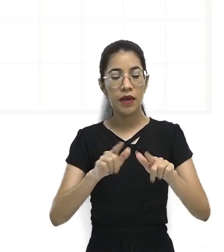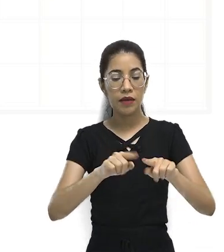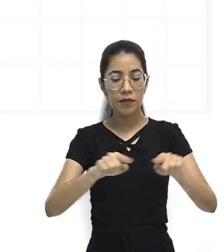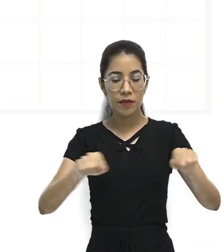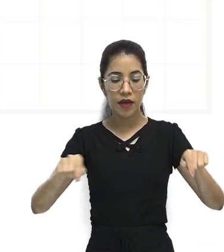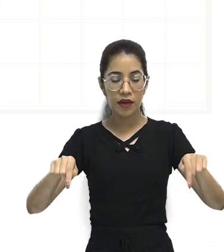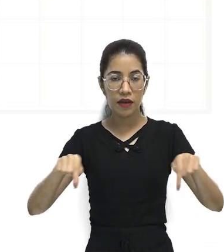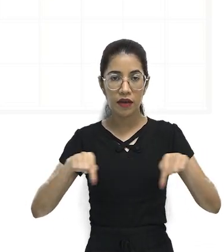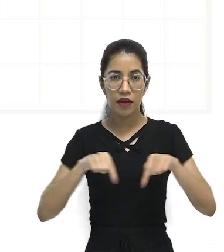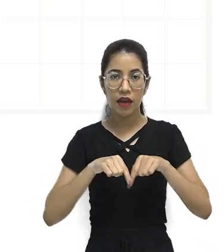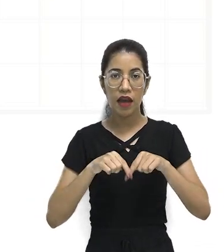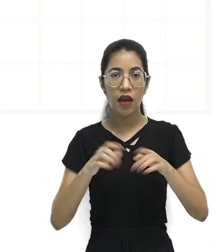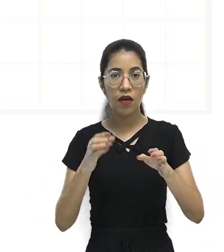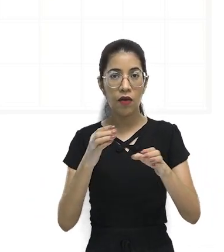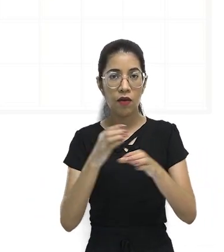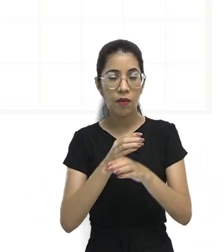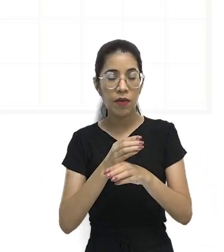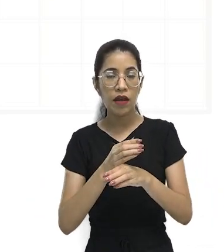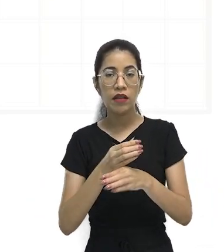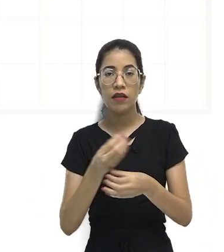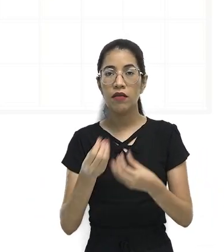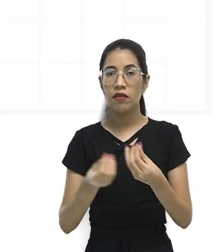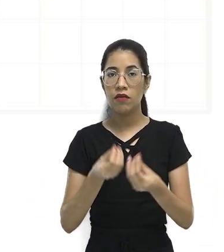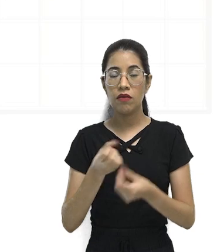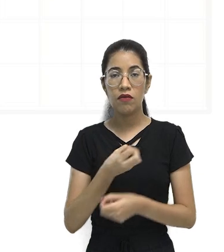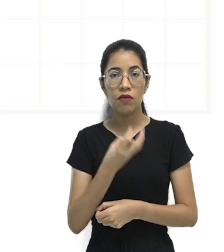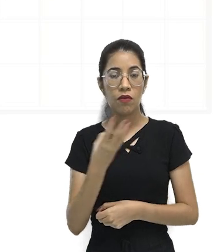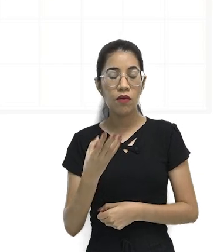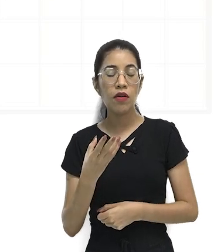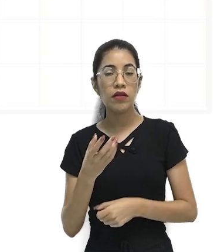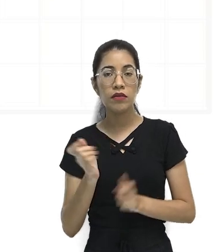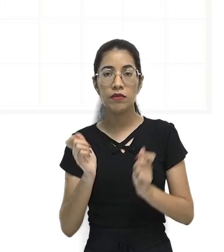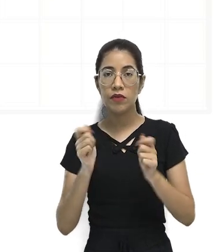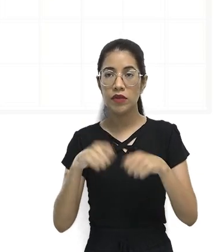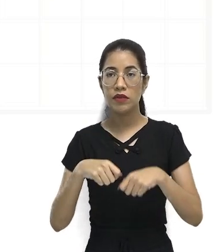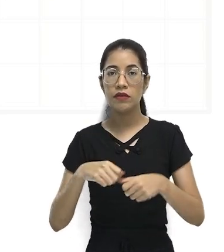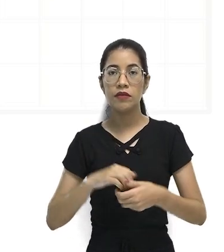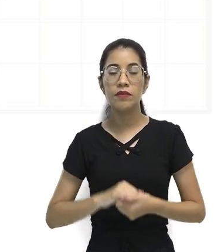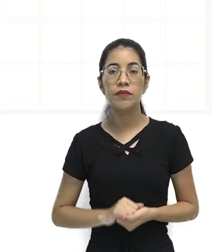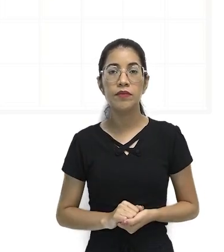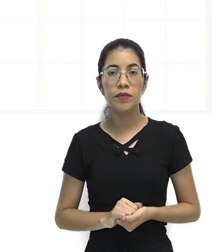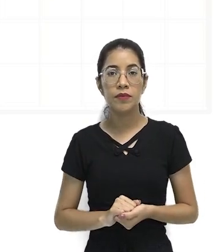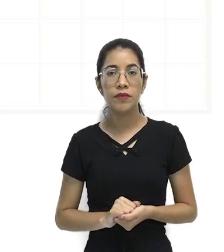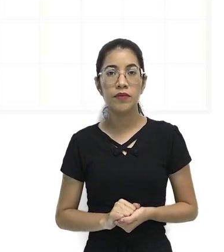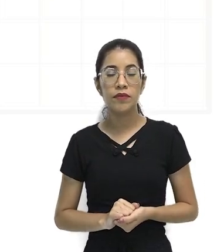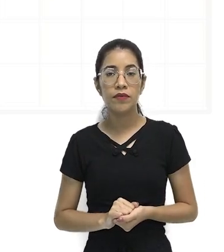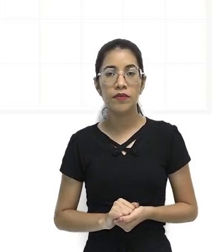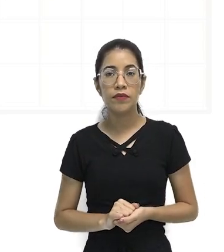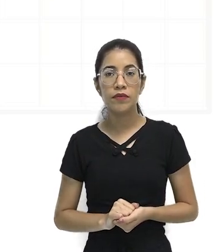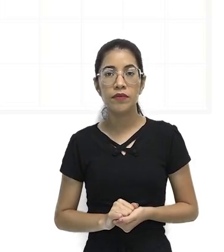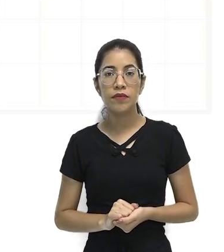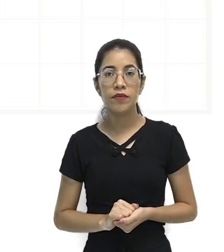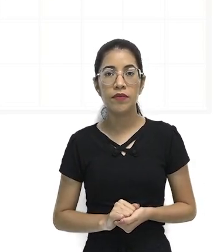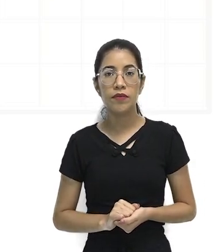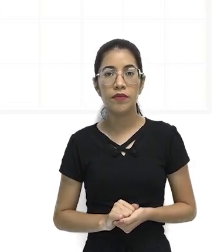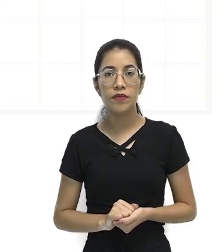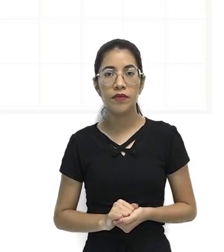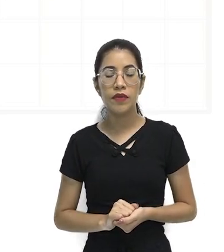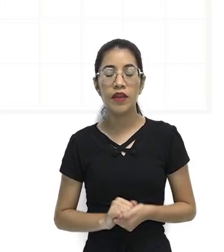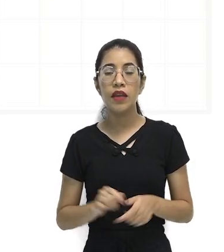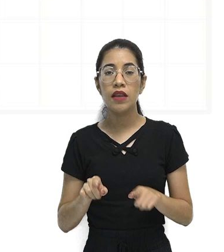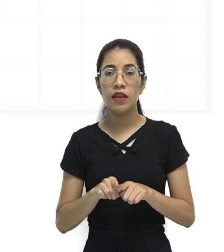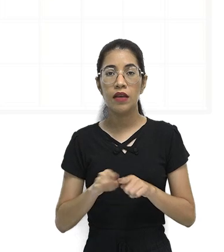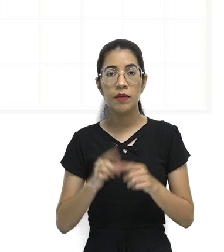toda essa área, todo esse retângulo aqui, quantas cerâmicas seriam necessárias, tá? É a